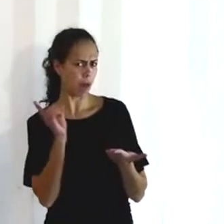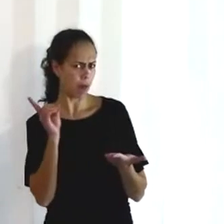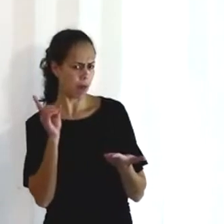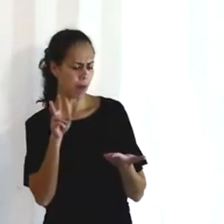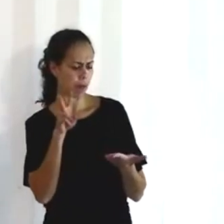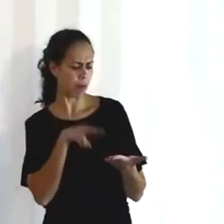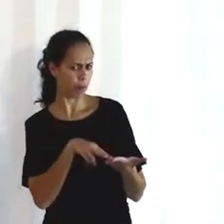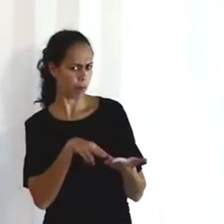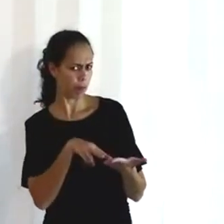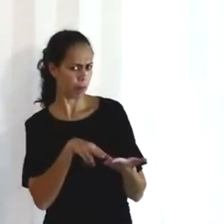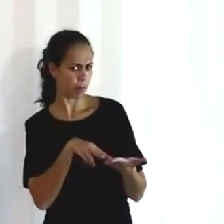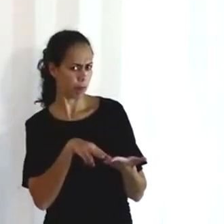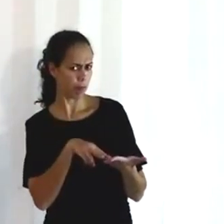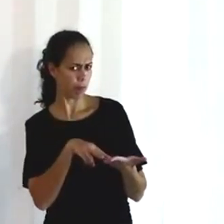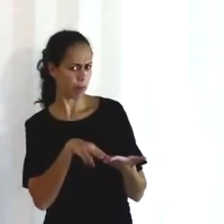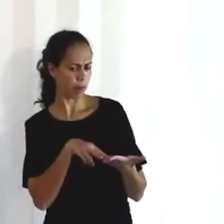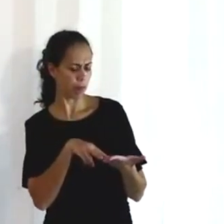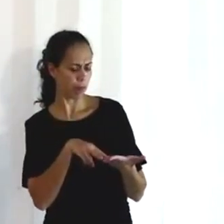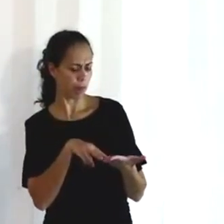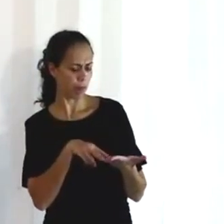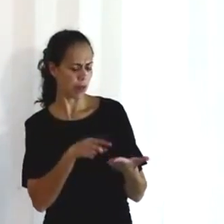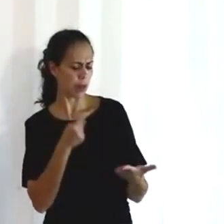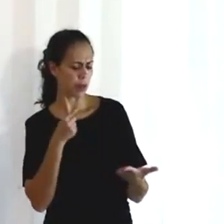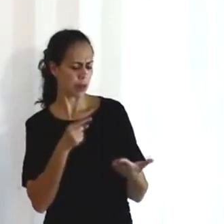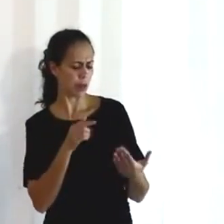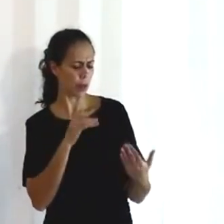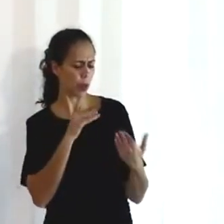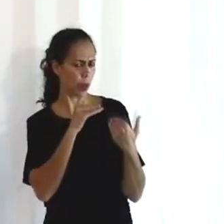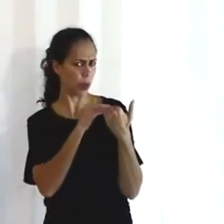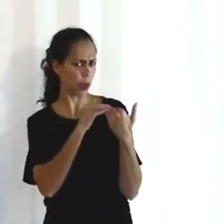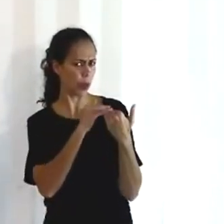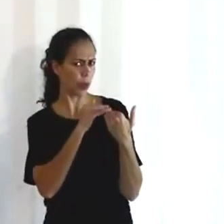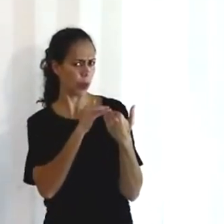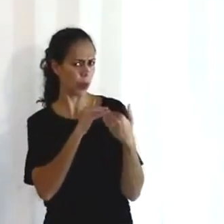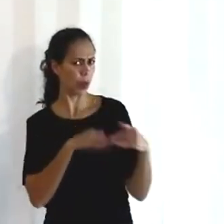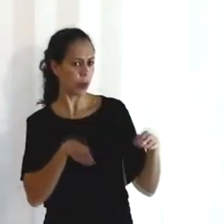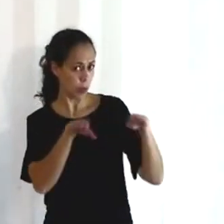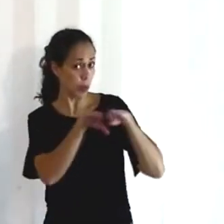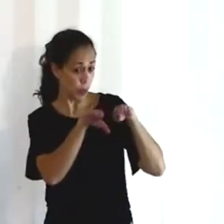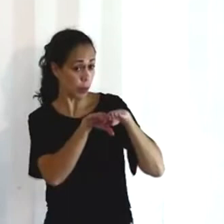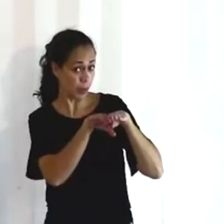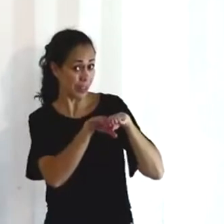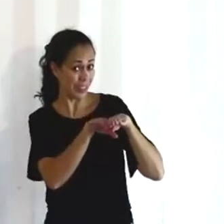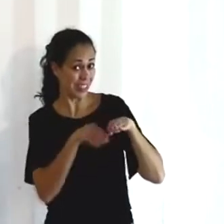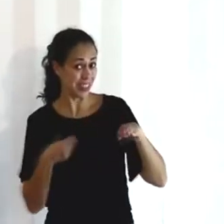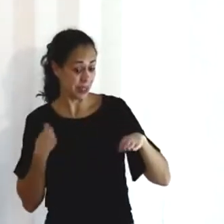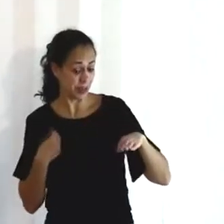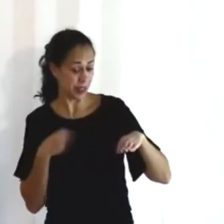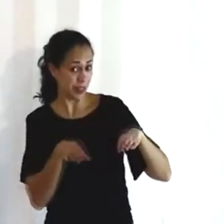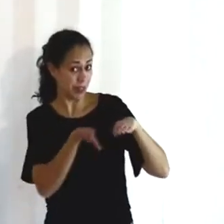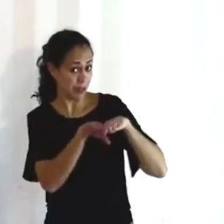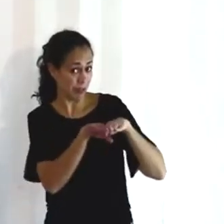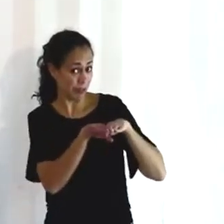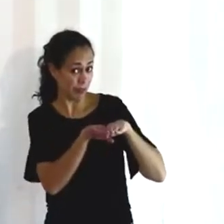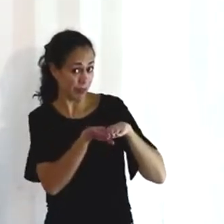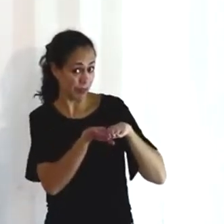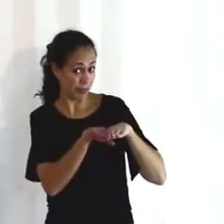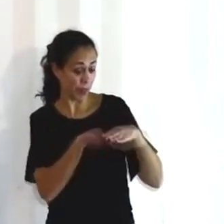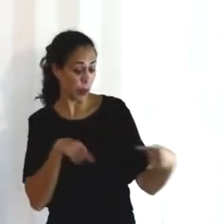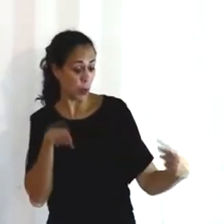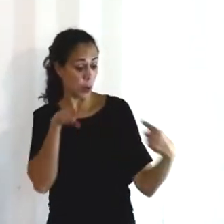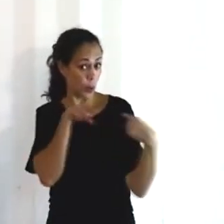não sei se é uma coisa tão simples de entender. A segunda ideia é que todo o perdão que